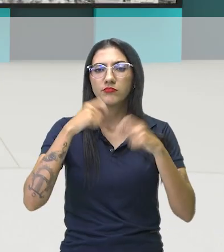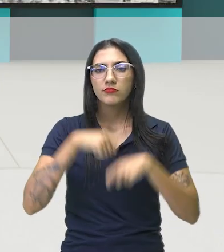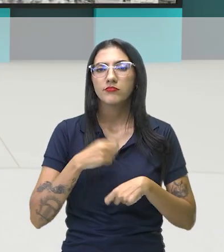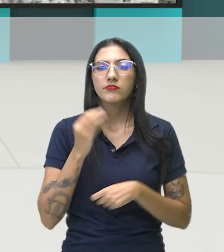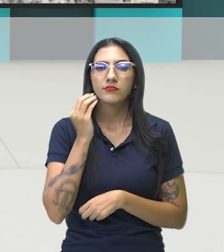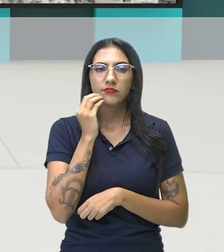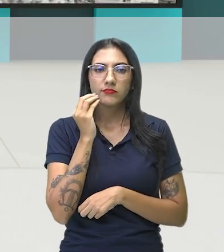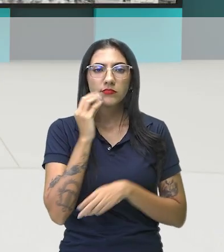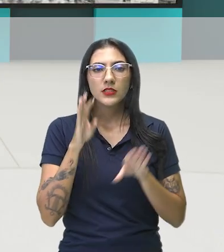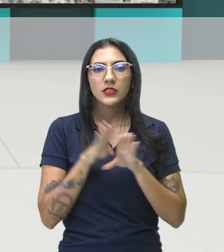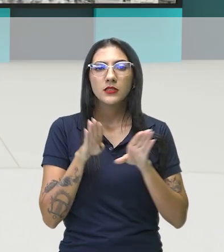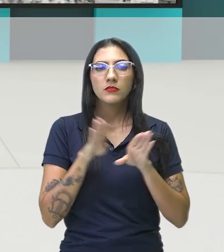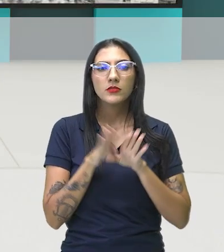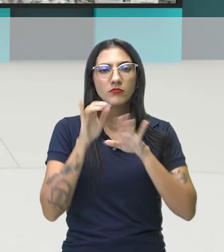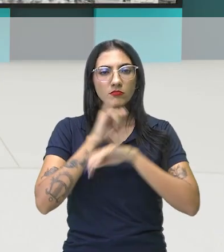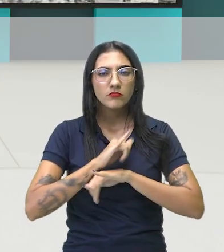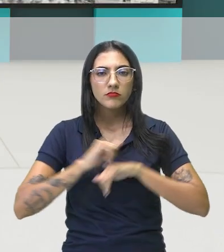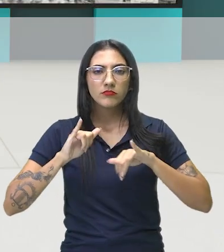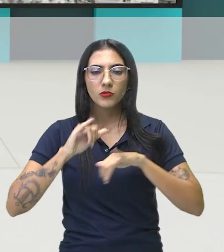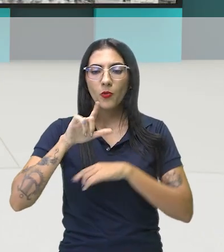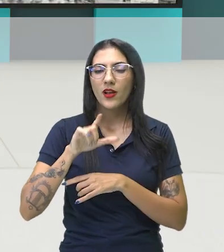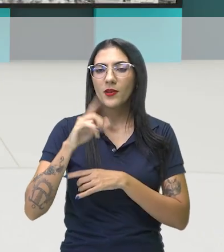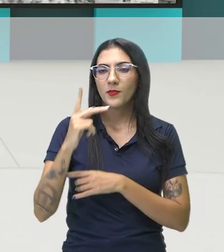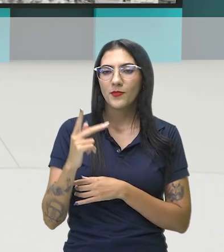culminaram no lançamento do célebre LP